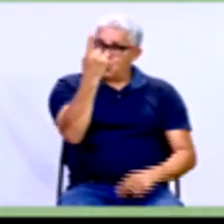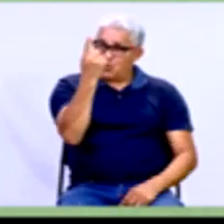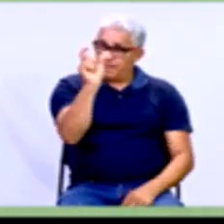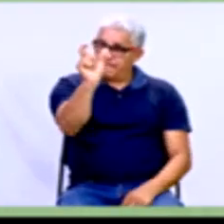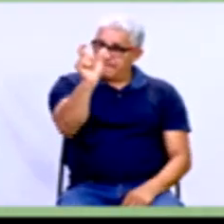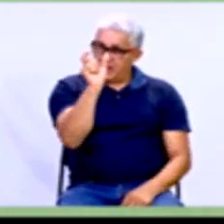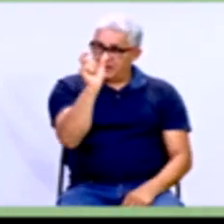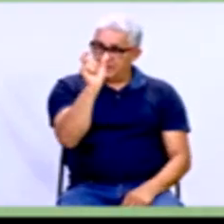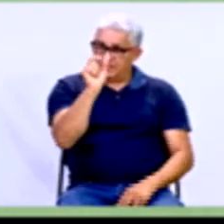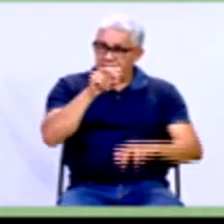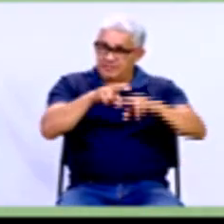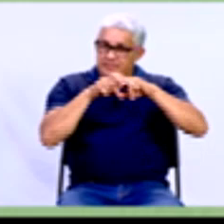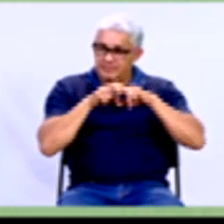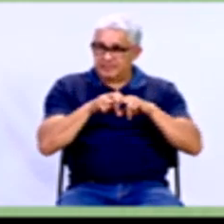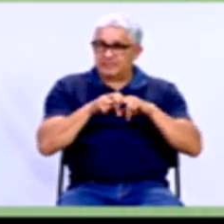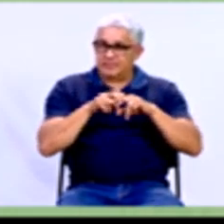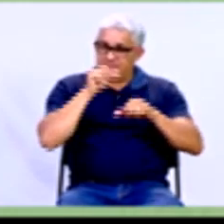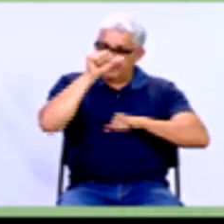tá?